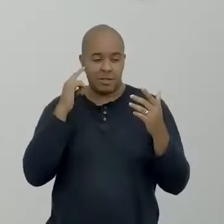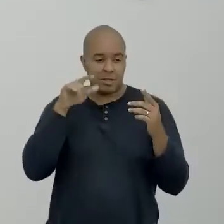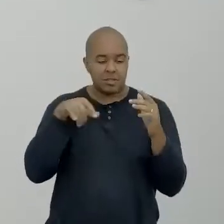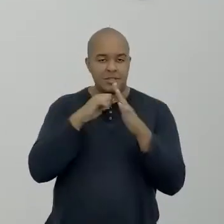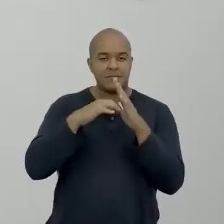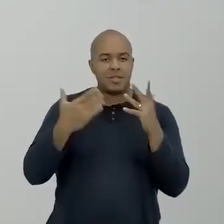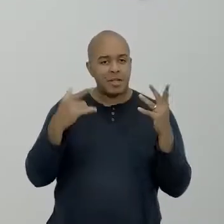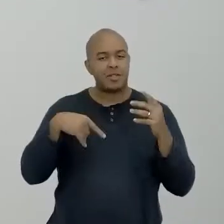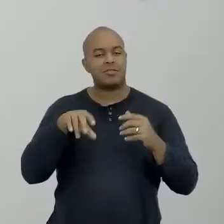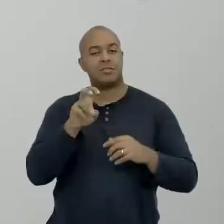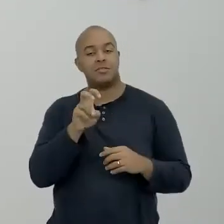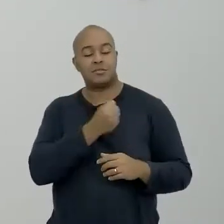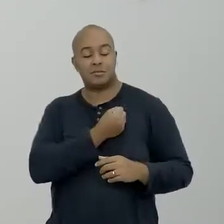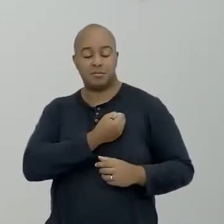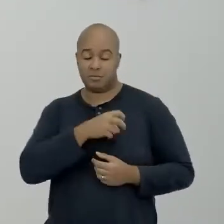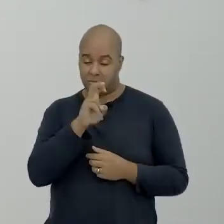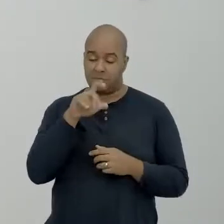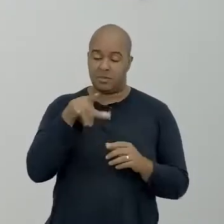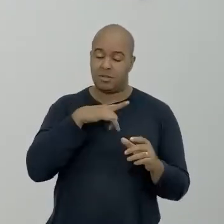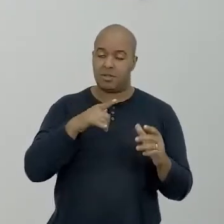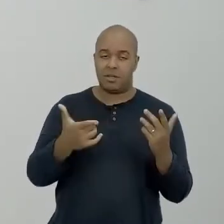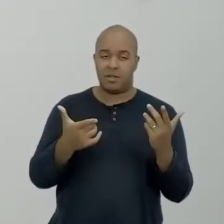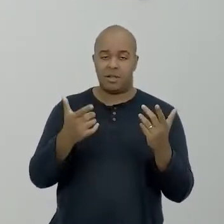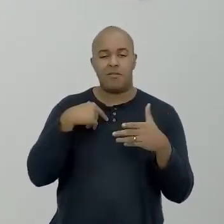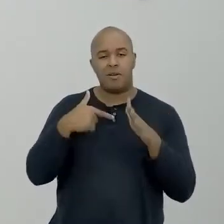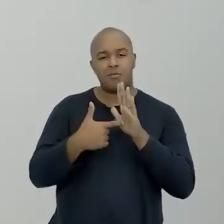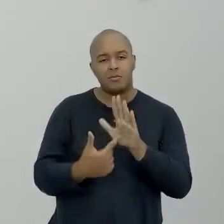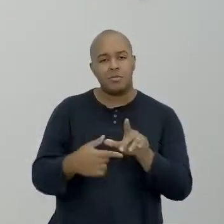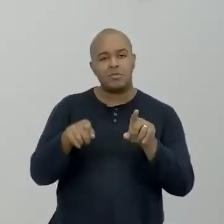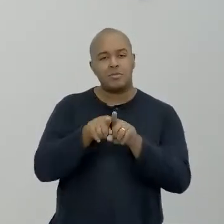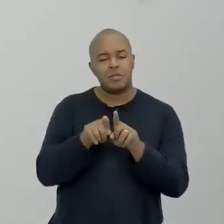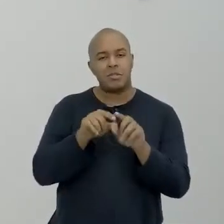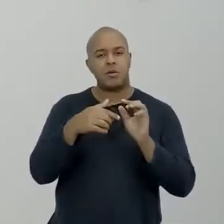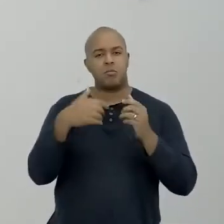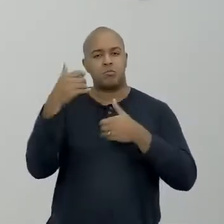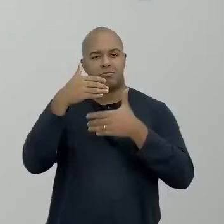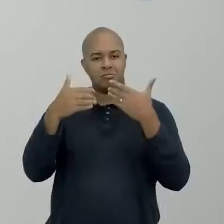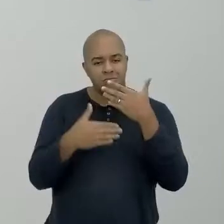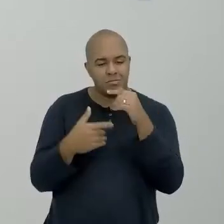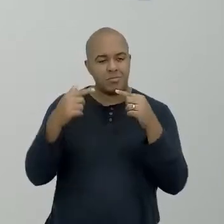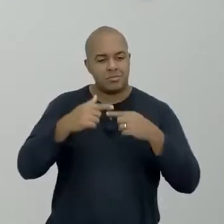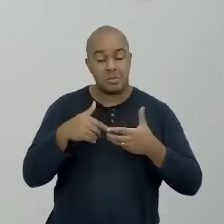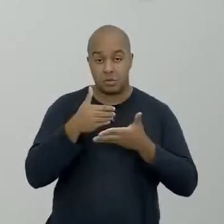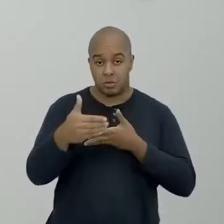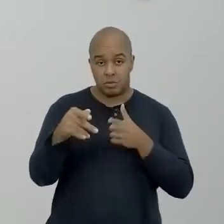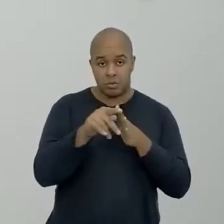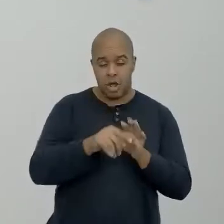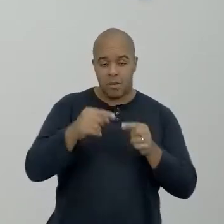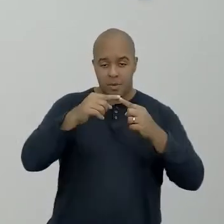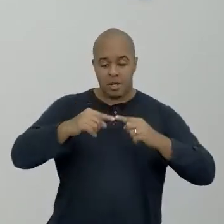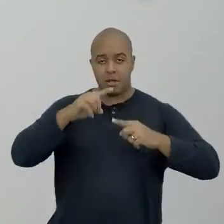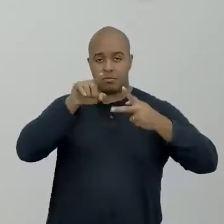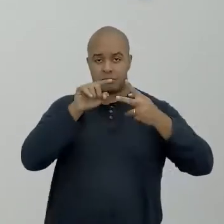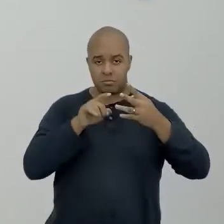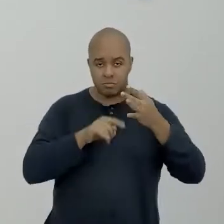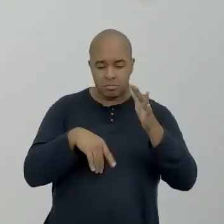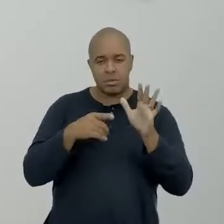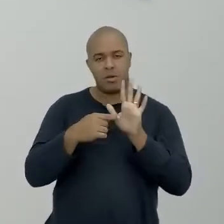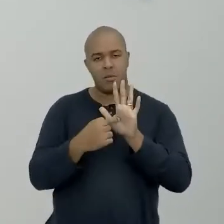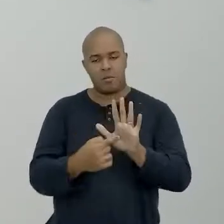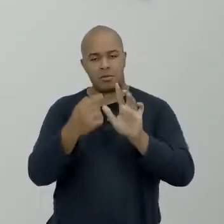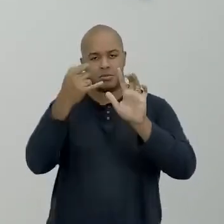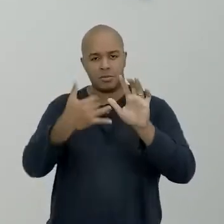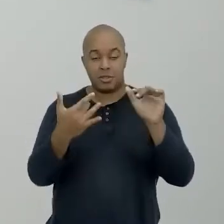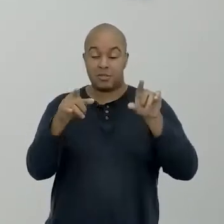é a atividade 5 e eu vou apresentar os slides introdutórios que são sobre as habilidades. Eu vou